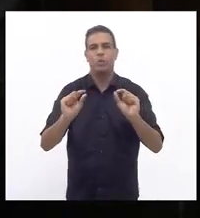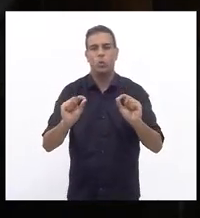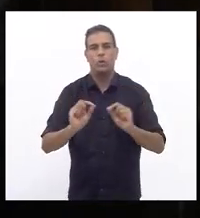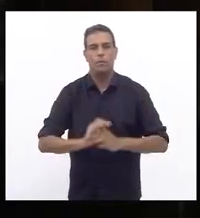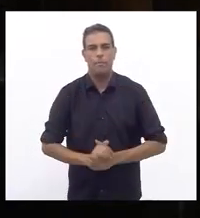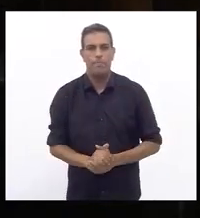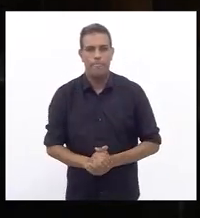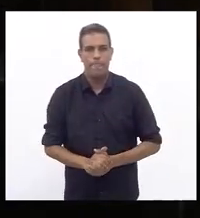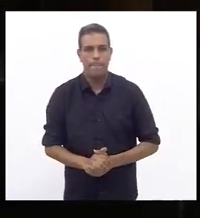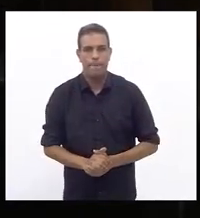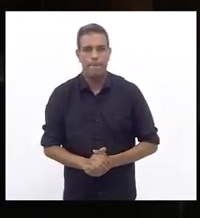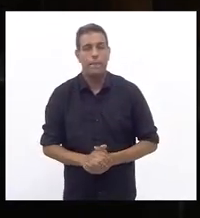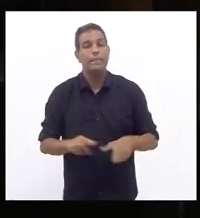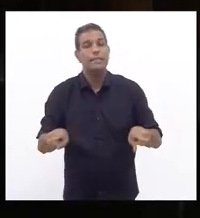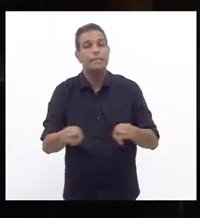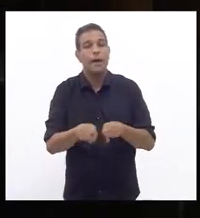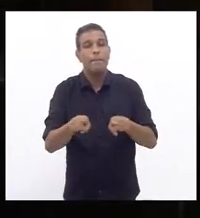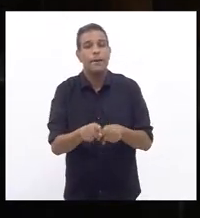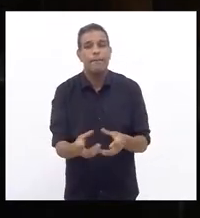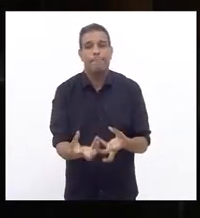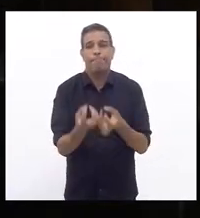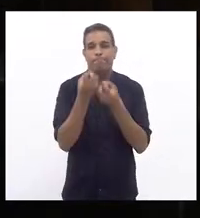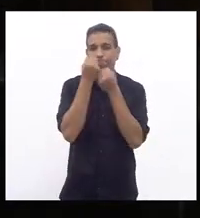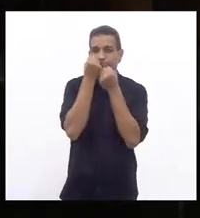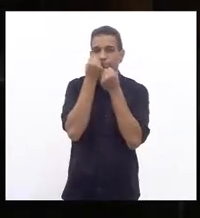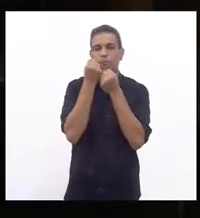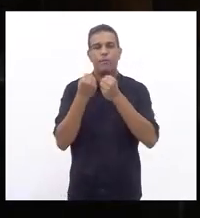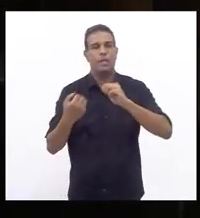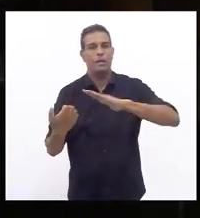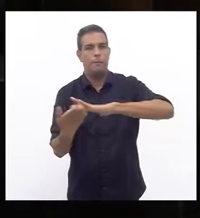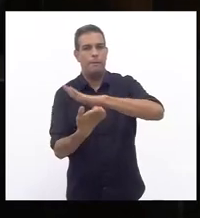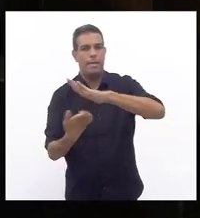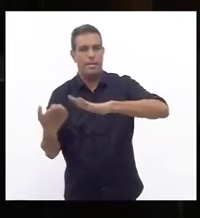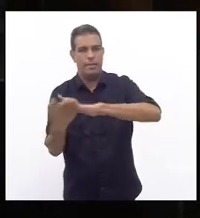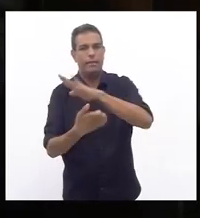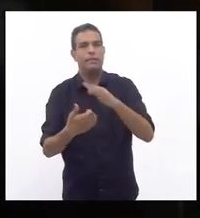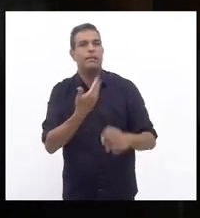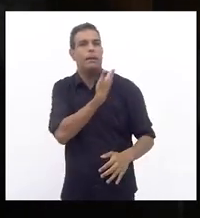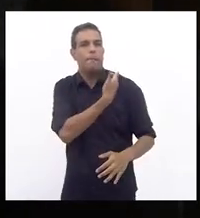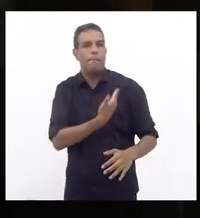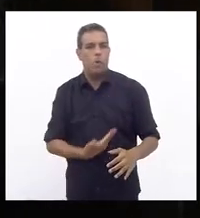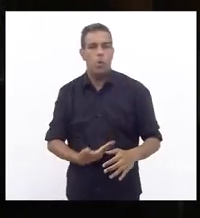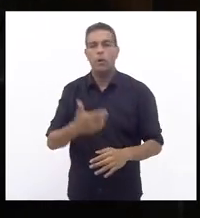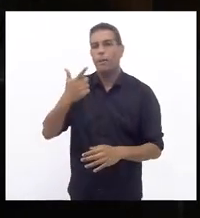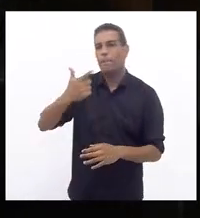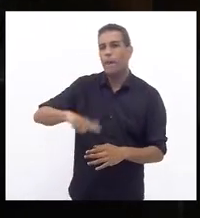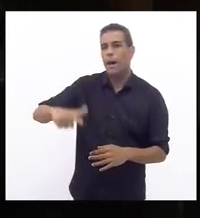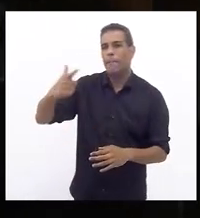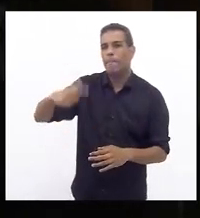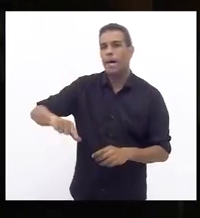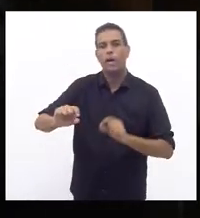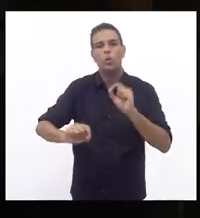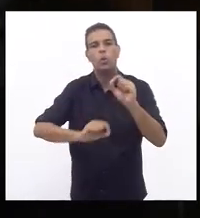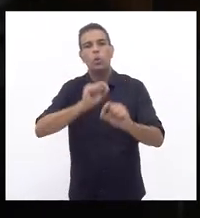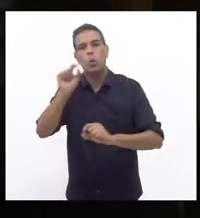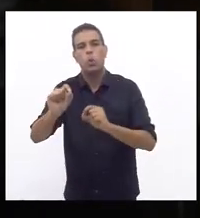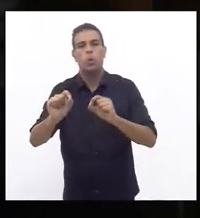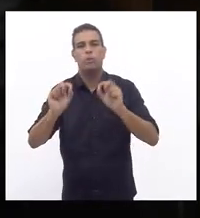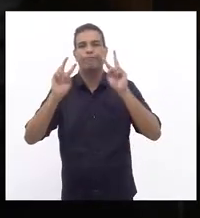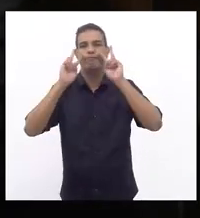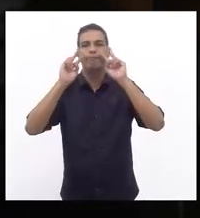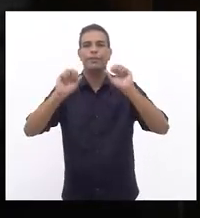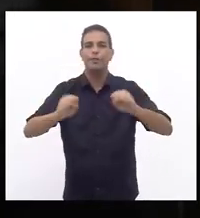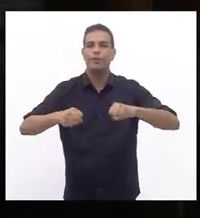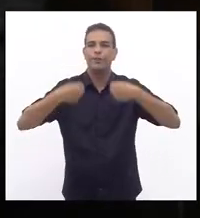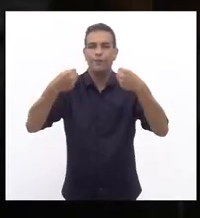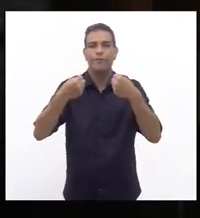Entretanto, além do patrimônio que é a empresa pública propriamente dita, há um outro patrimônio a ser preservado e a ser defendido,